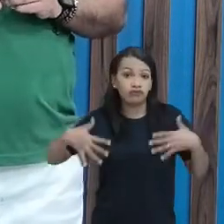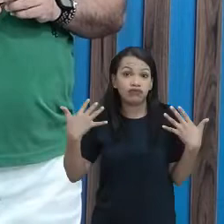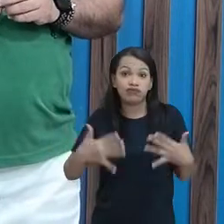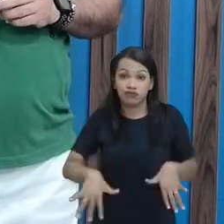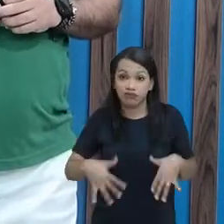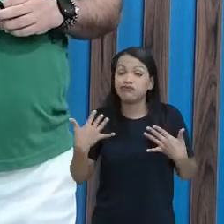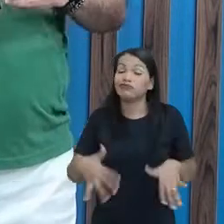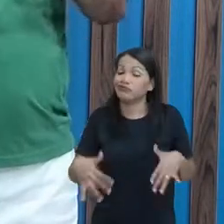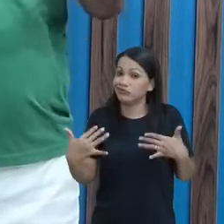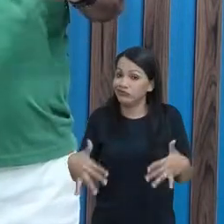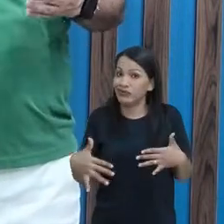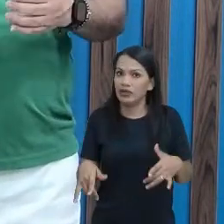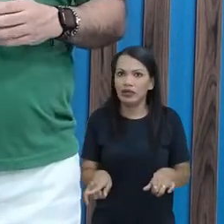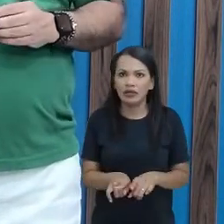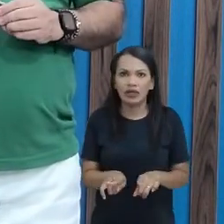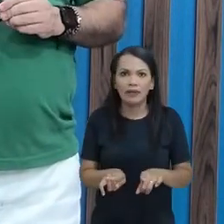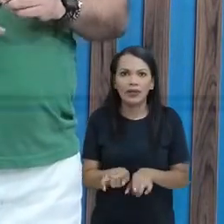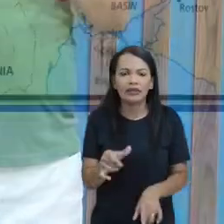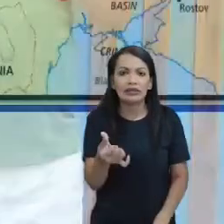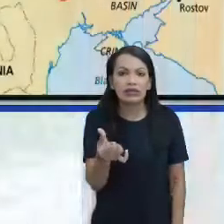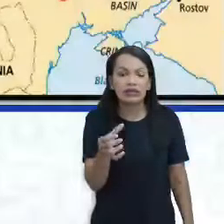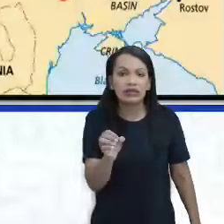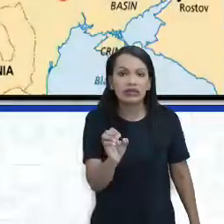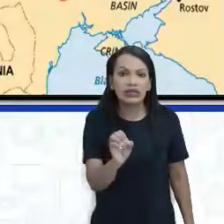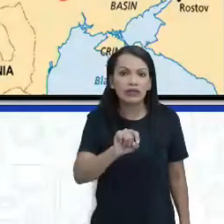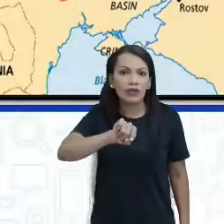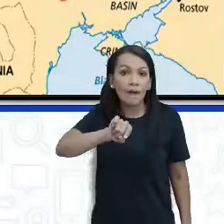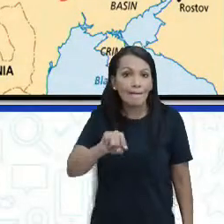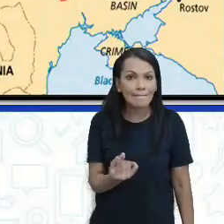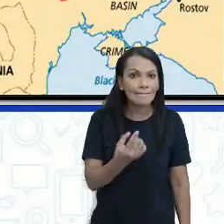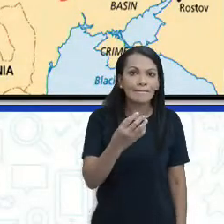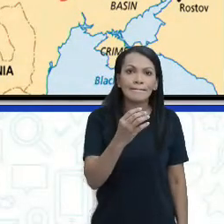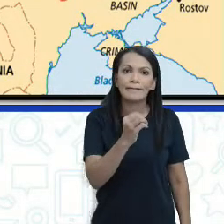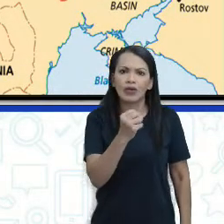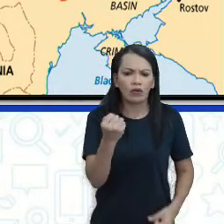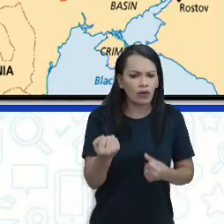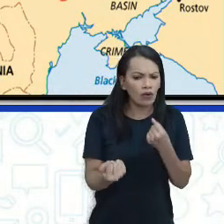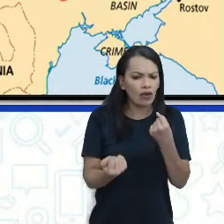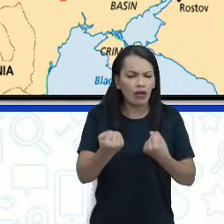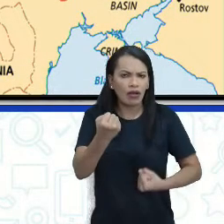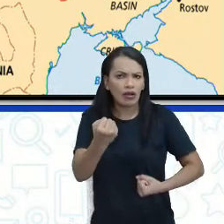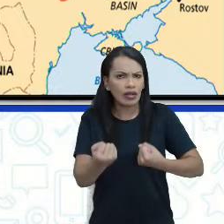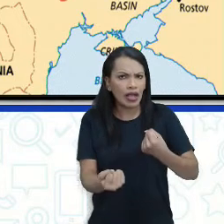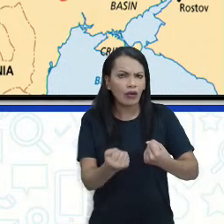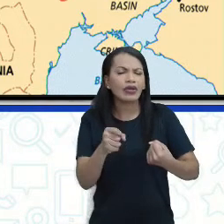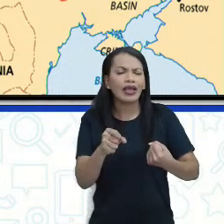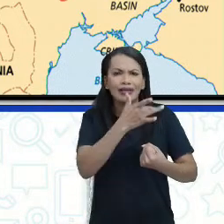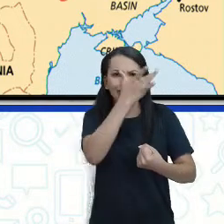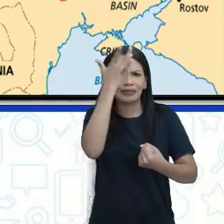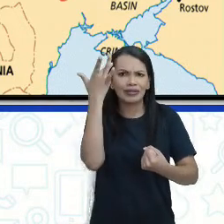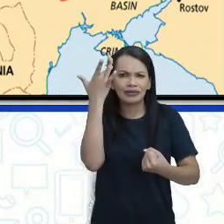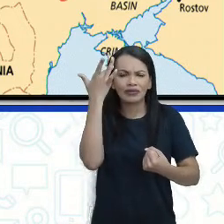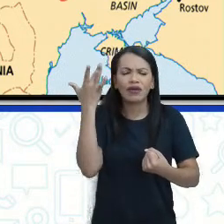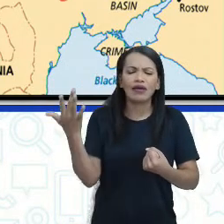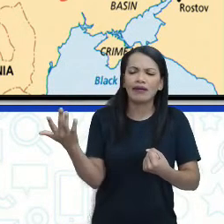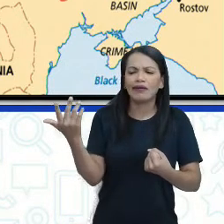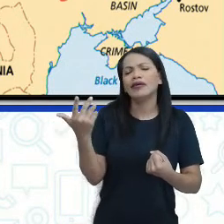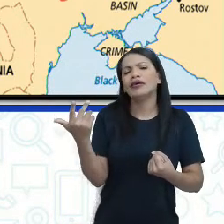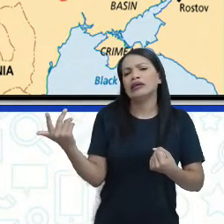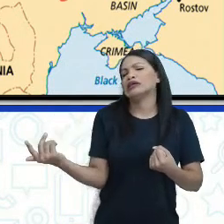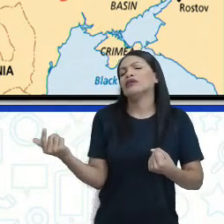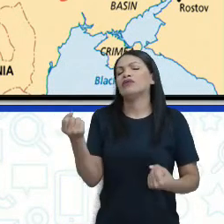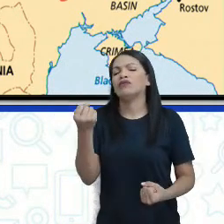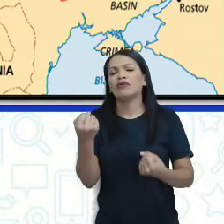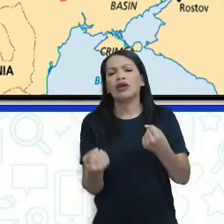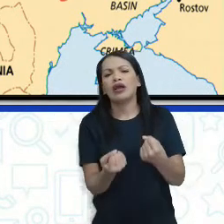mil veículos, né, carros de combate, né? Aí você conta, né, os carros que vão levar os soldados, mas também tanques, né, de guerra,